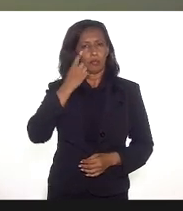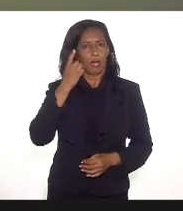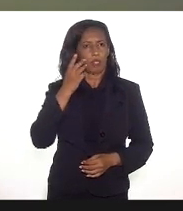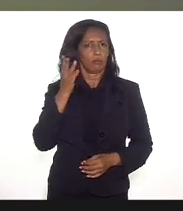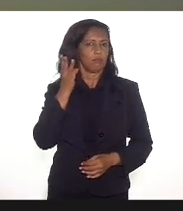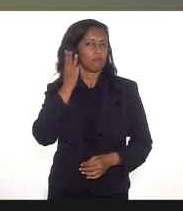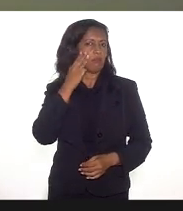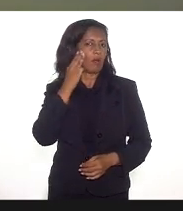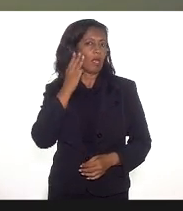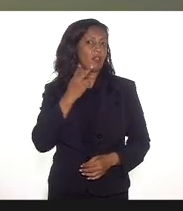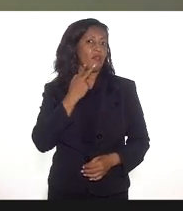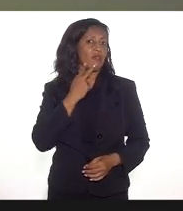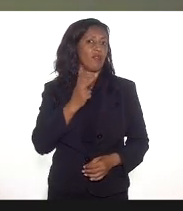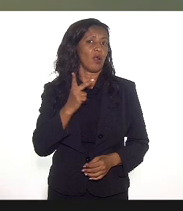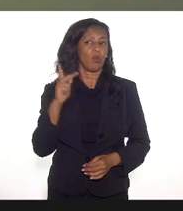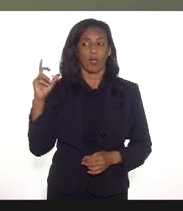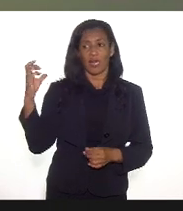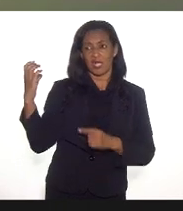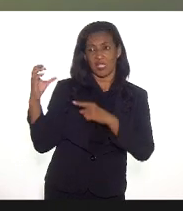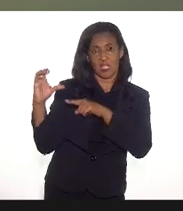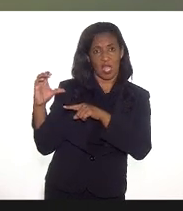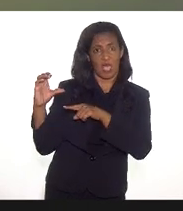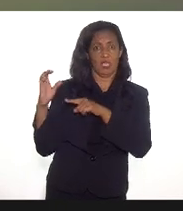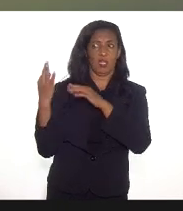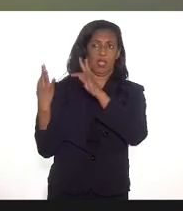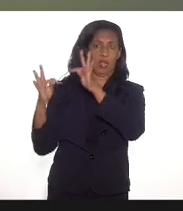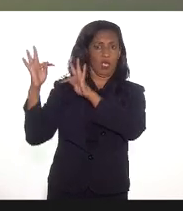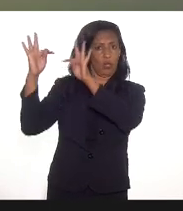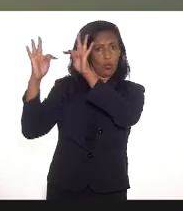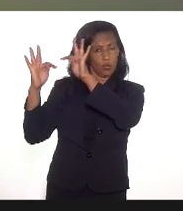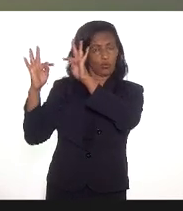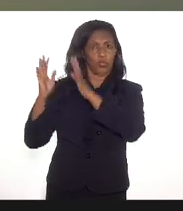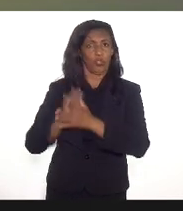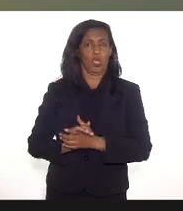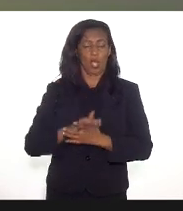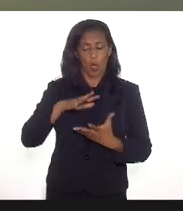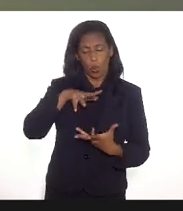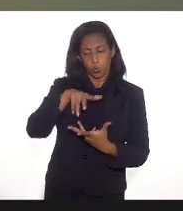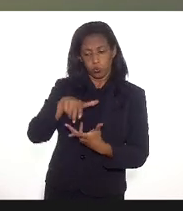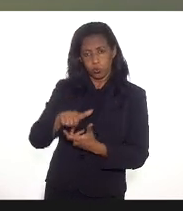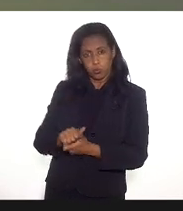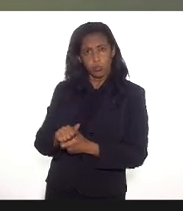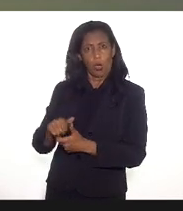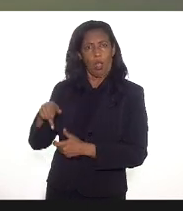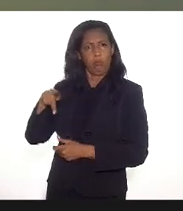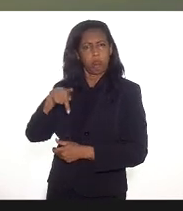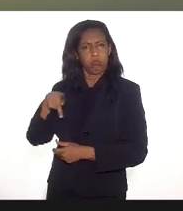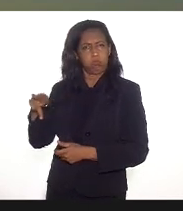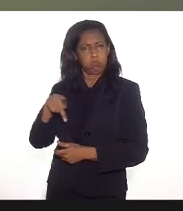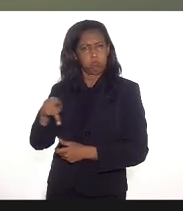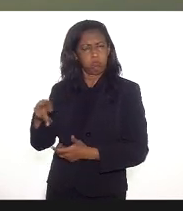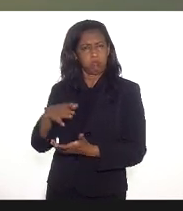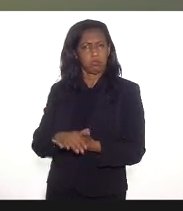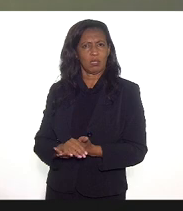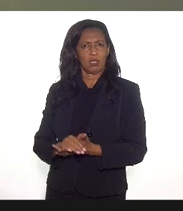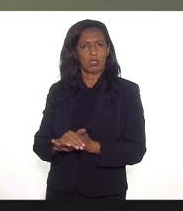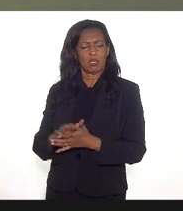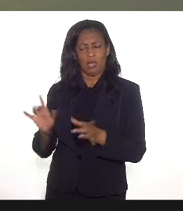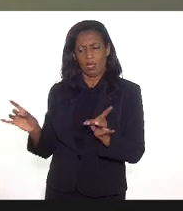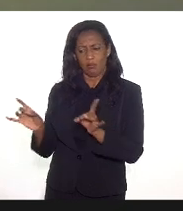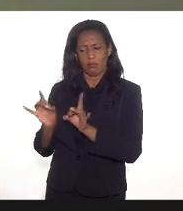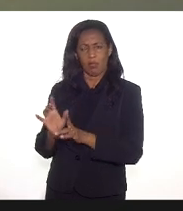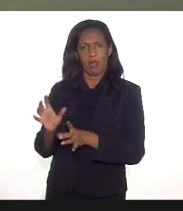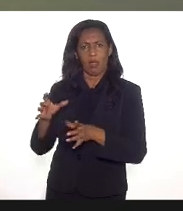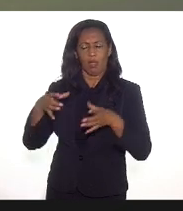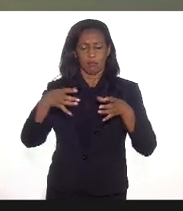a questão da ciência, da tecnologia, do mundo acadêmico está estabelecido na